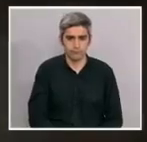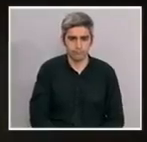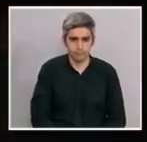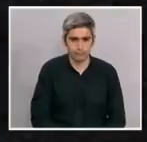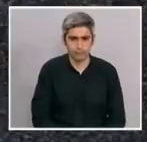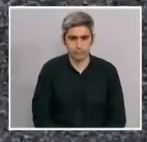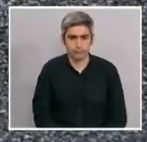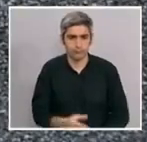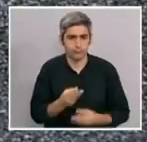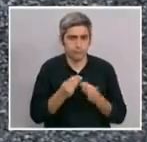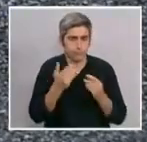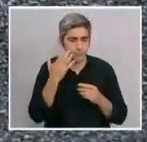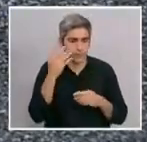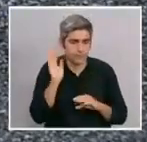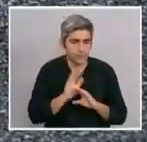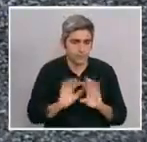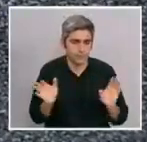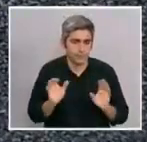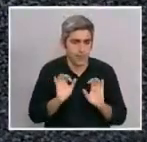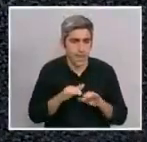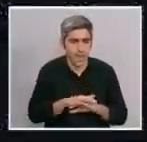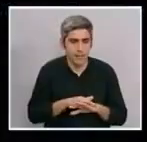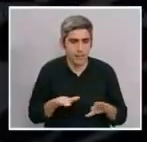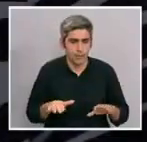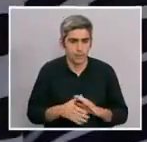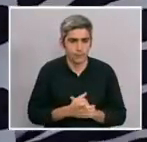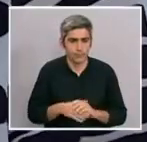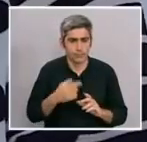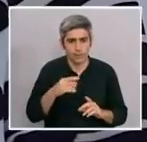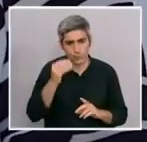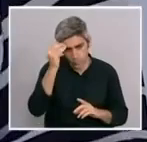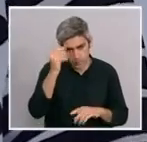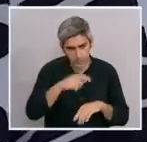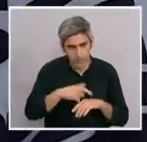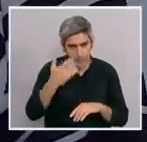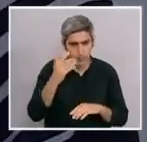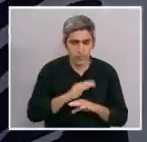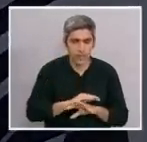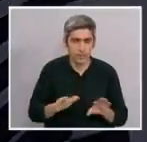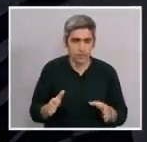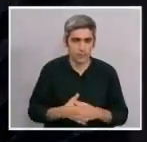Já passou. Já acabou. Tenho saudades desse tempo, já acabou.